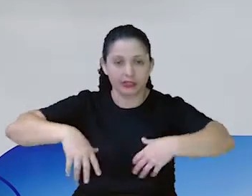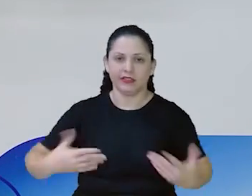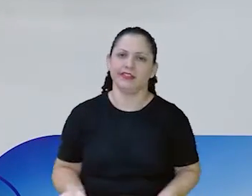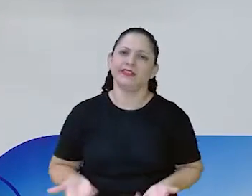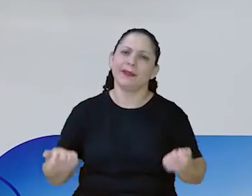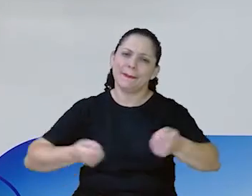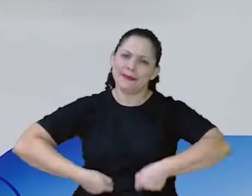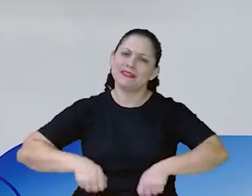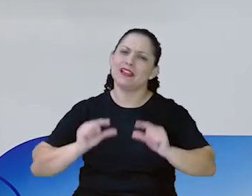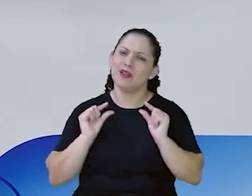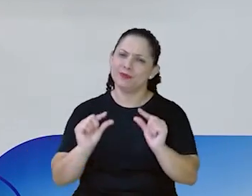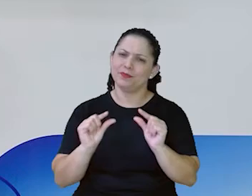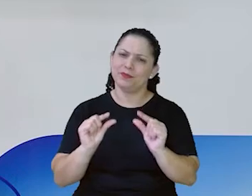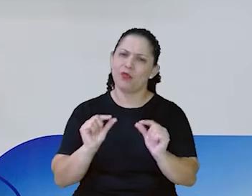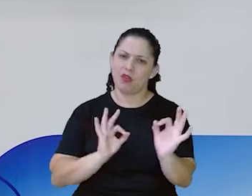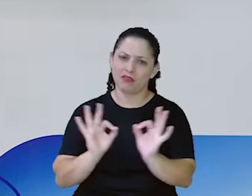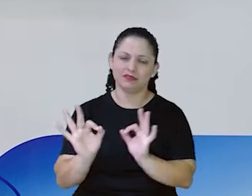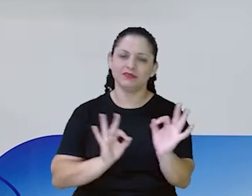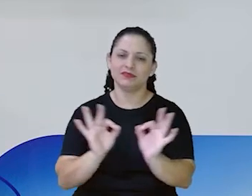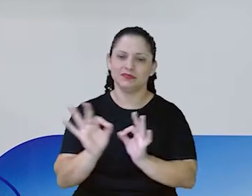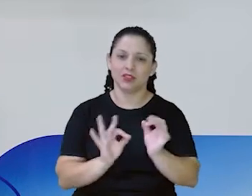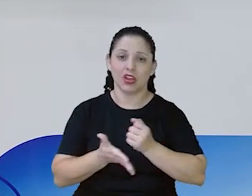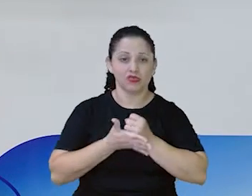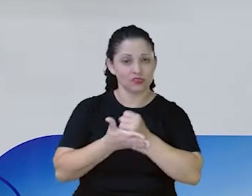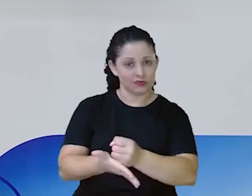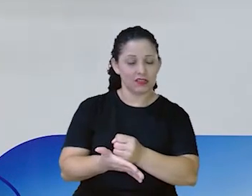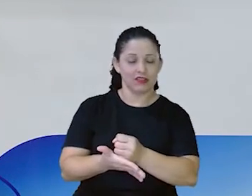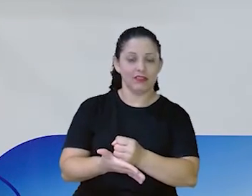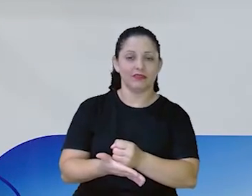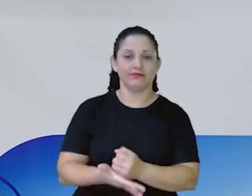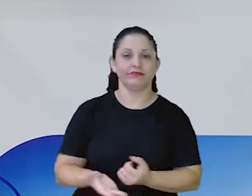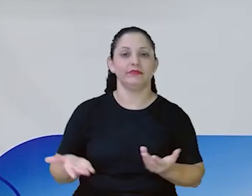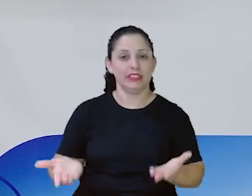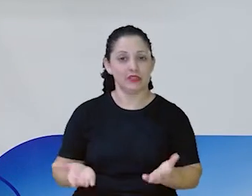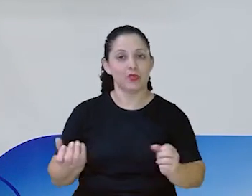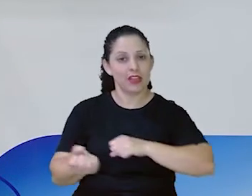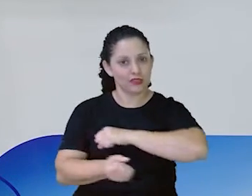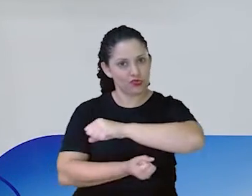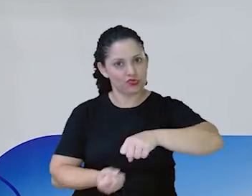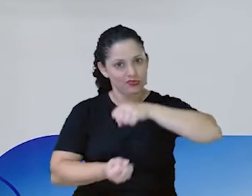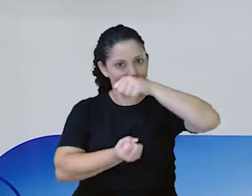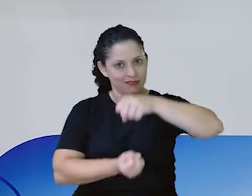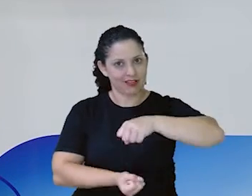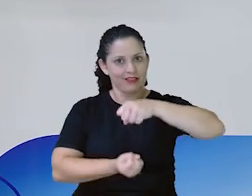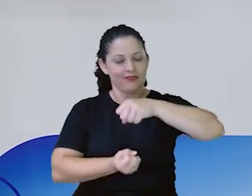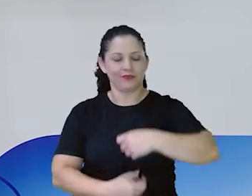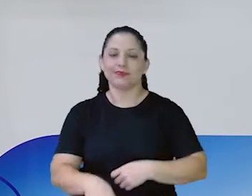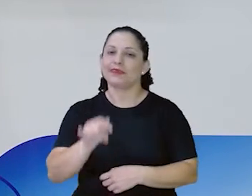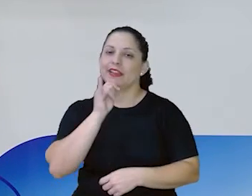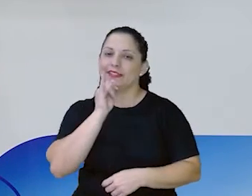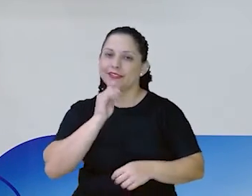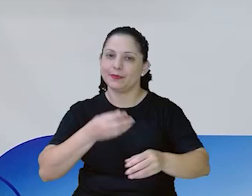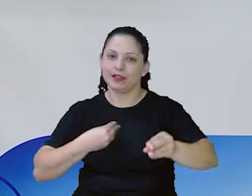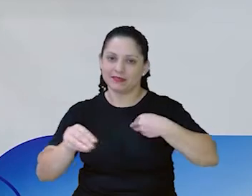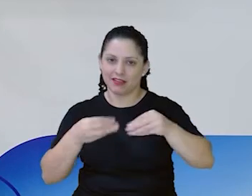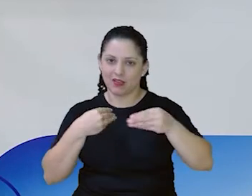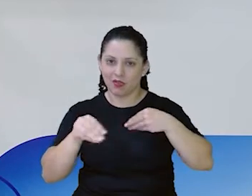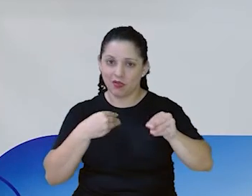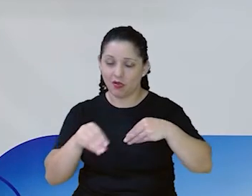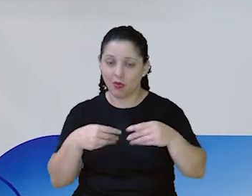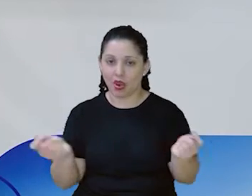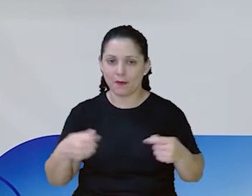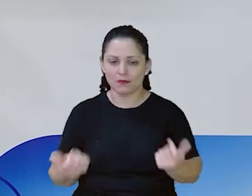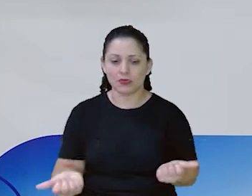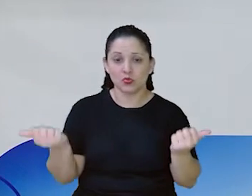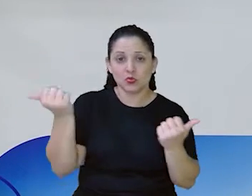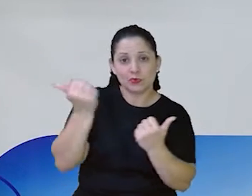são coisas como essa que vão ajudar o nosso dia a dia, que são atitudes sustentáveis. E claro, o exemplo da sacola, se a gente pudesse